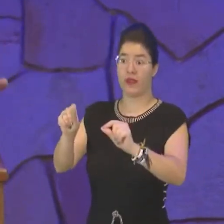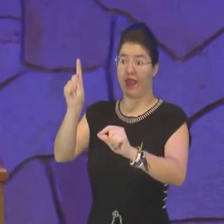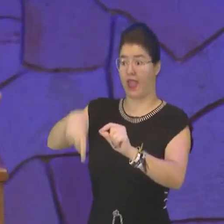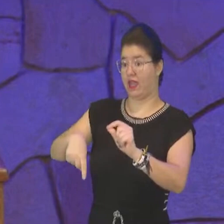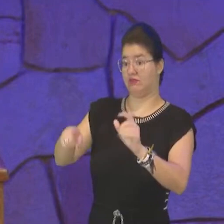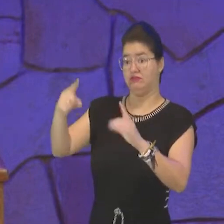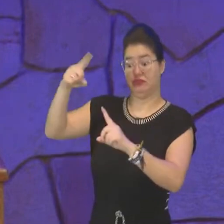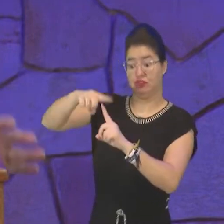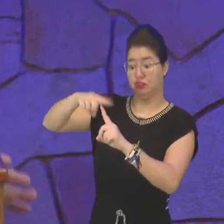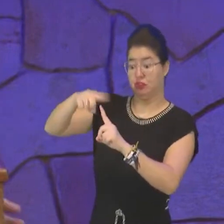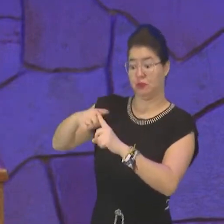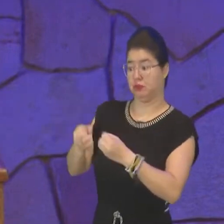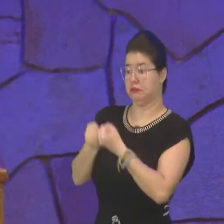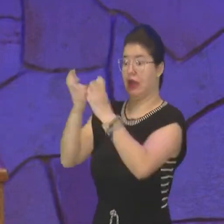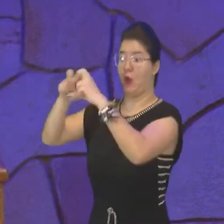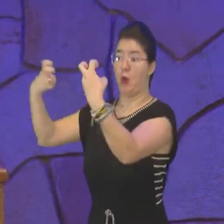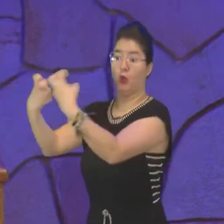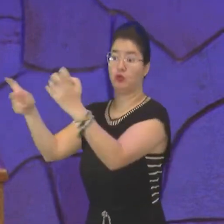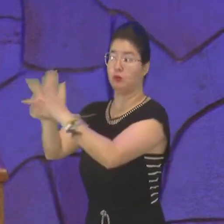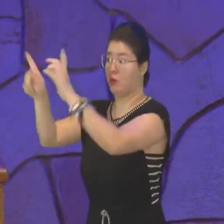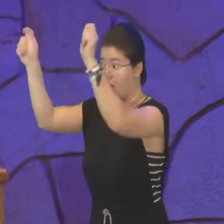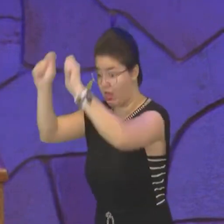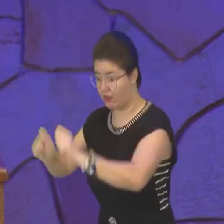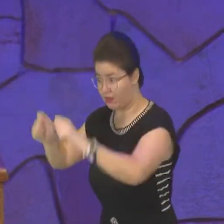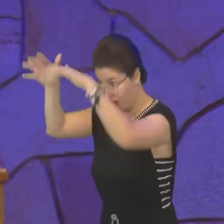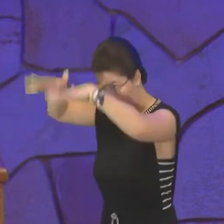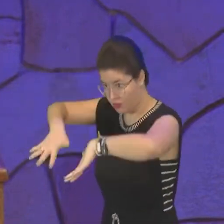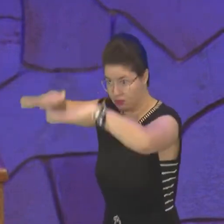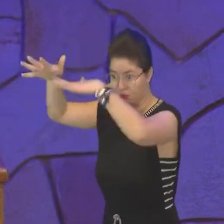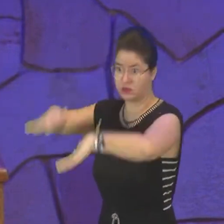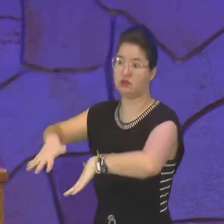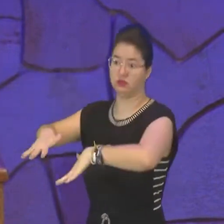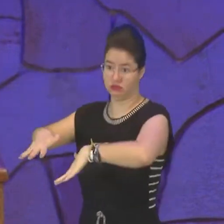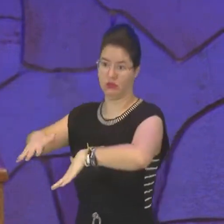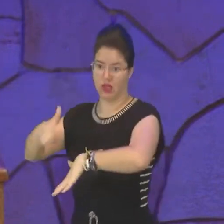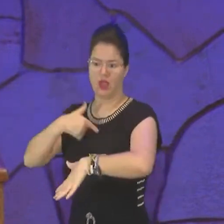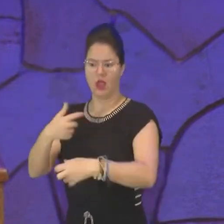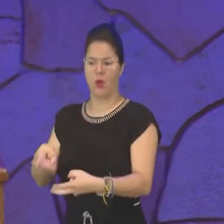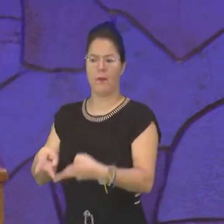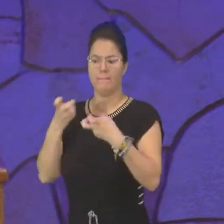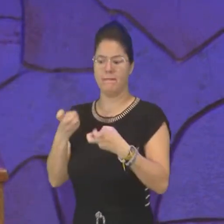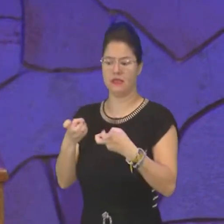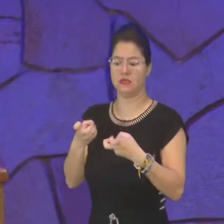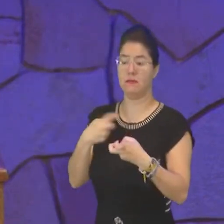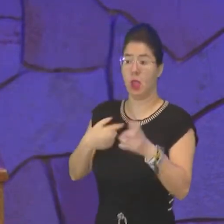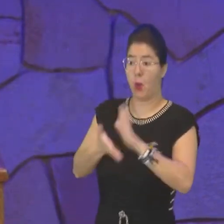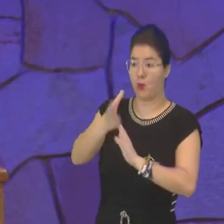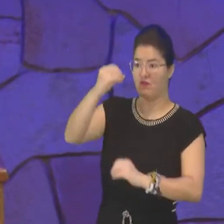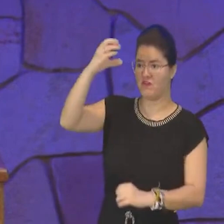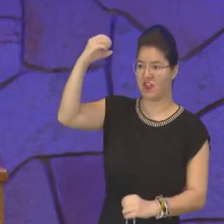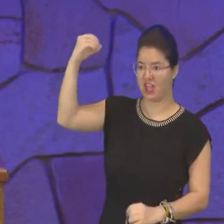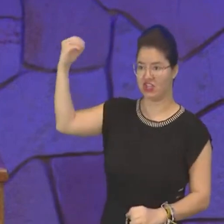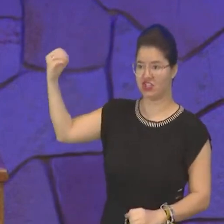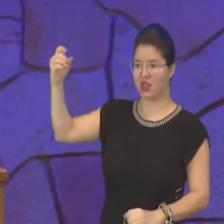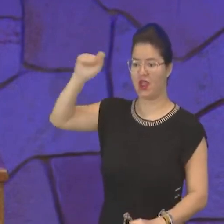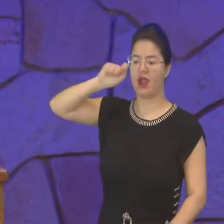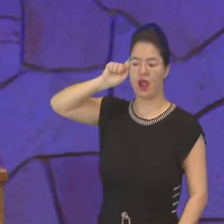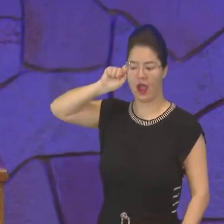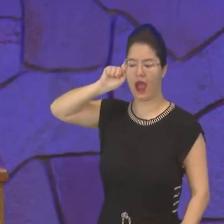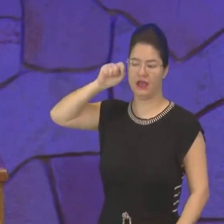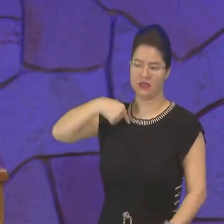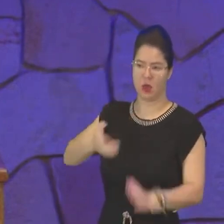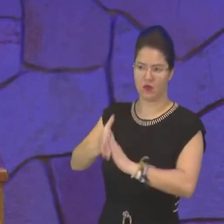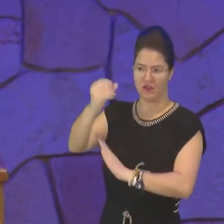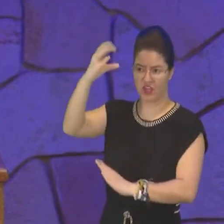culto às suas divindades. Eu percebi muito bem isto na viagem que estava fazendo à Ásia, no Camboja,